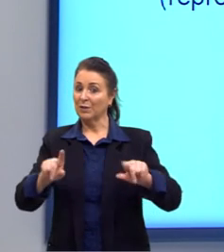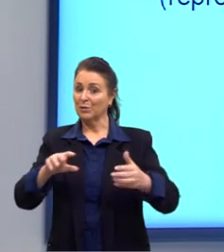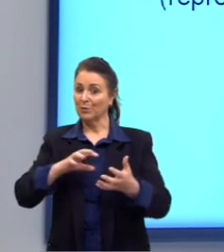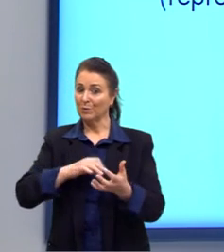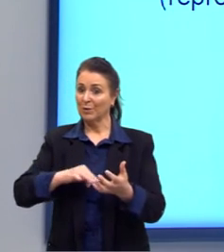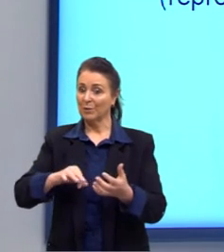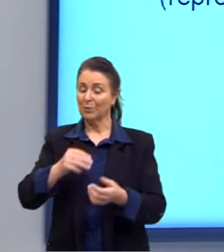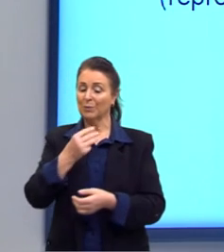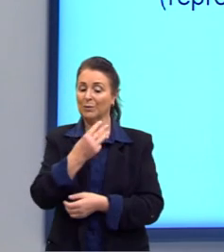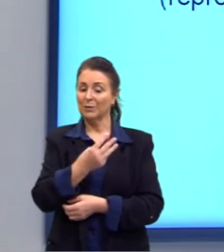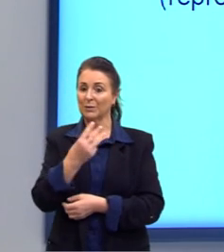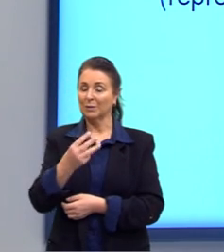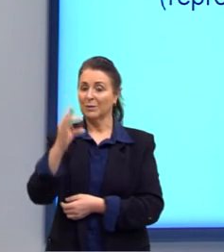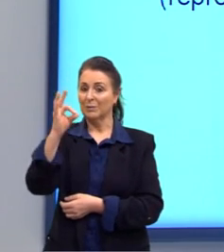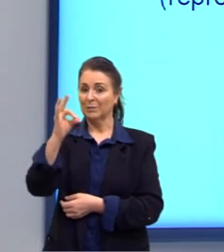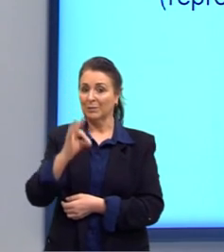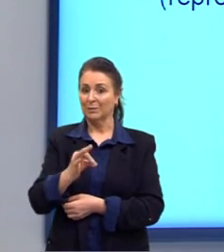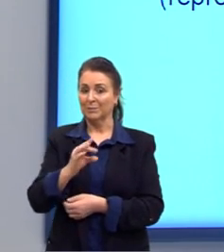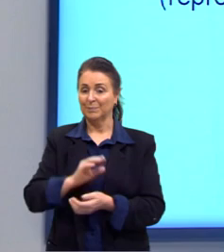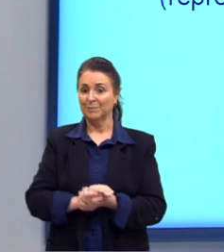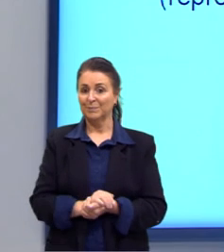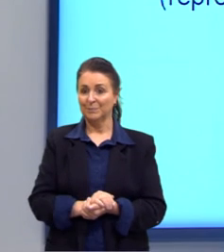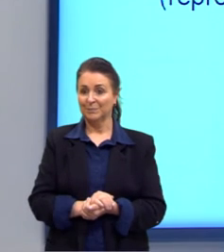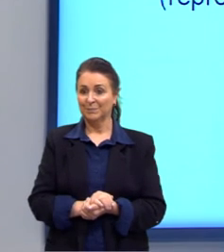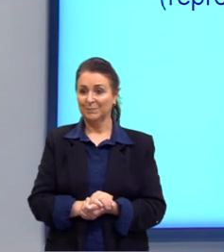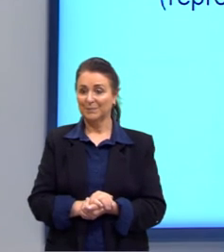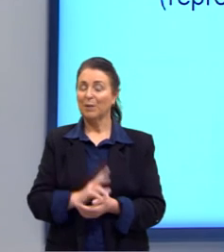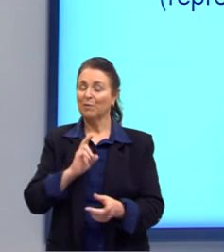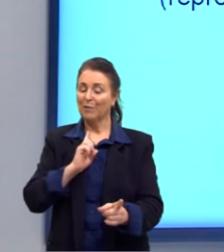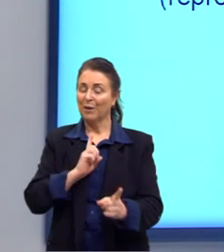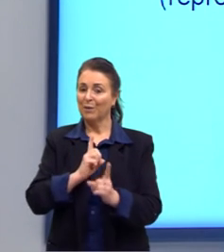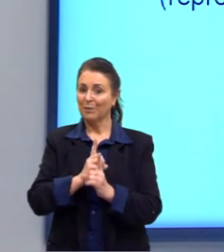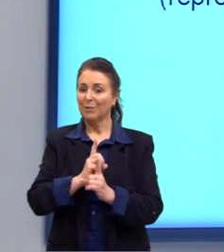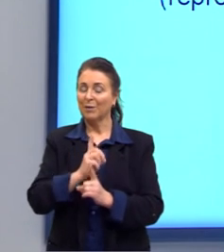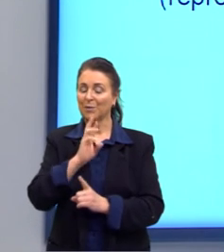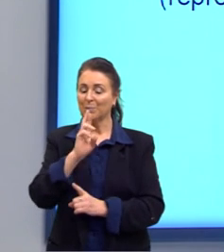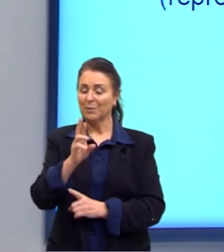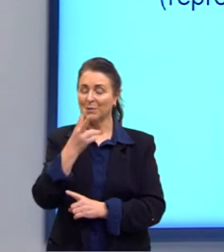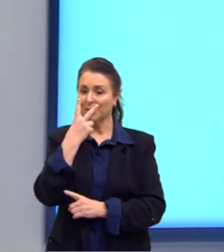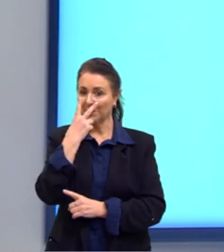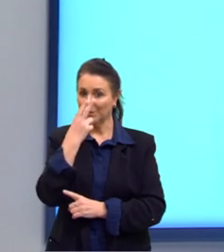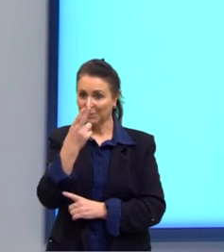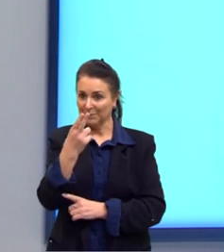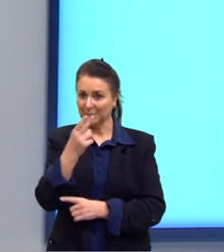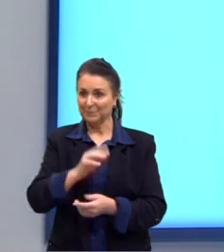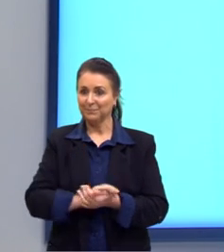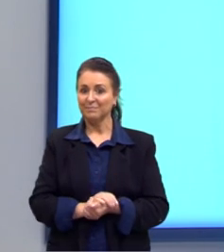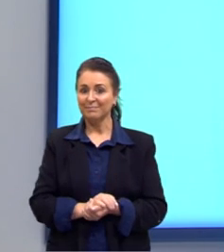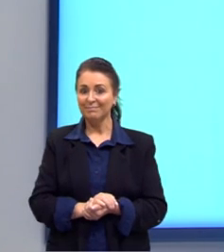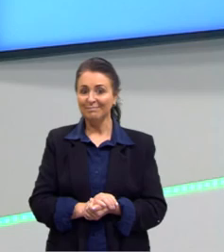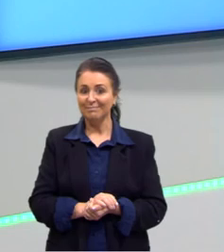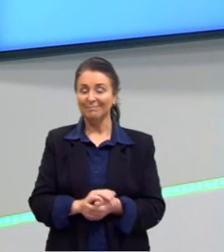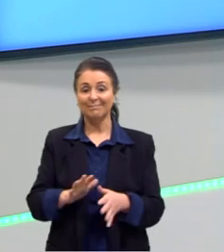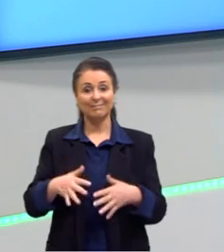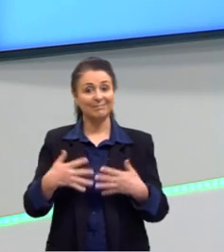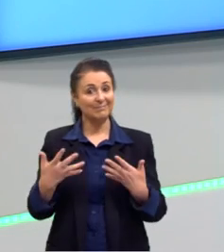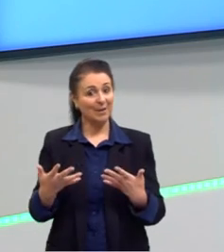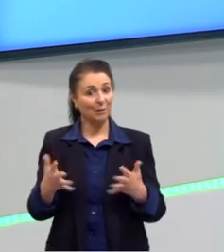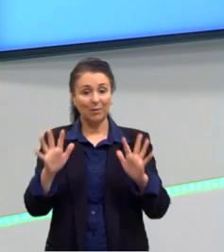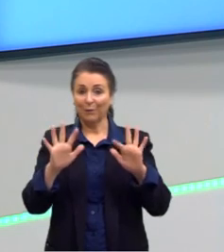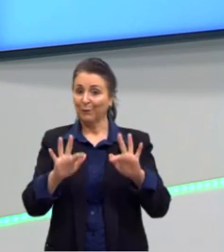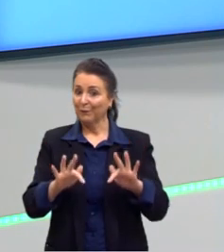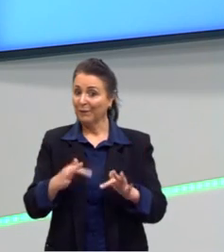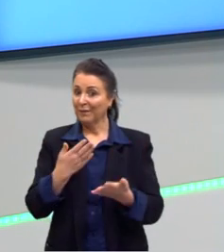né pode ser 33% vai chegar no mesmo resultado bom gente